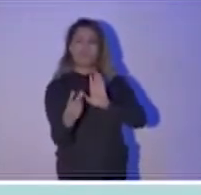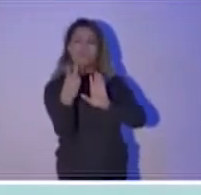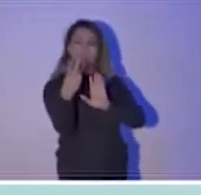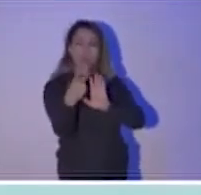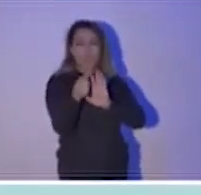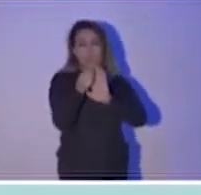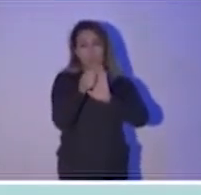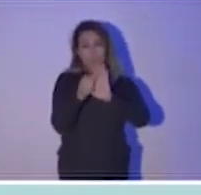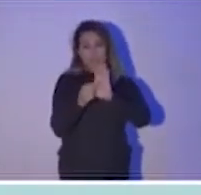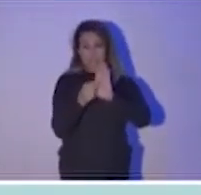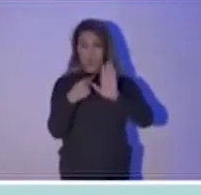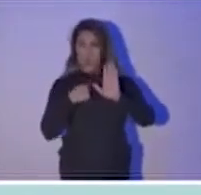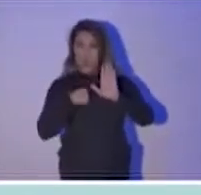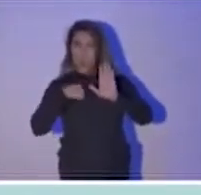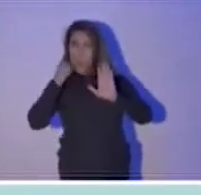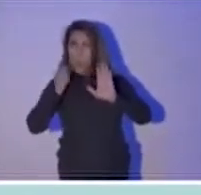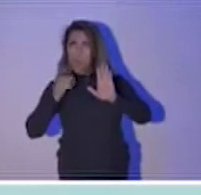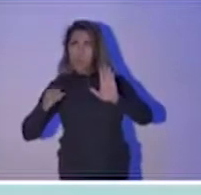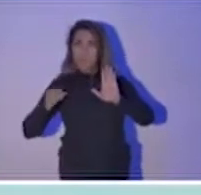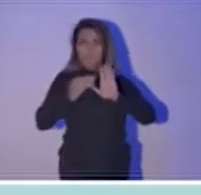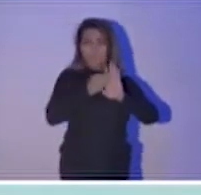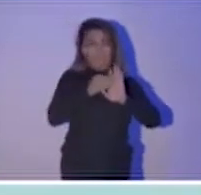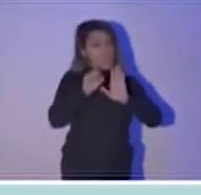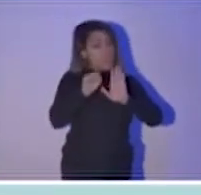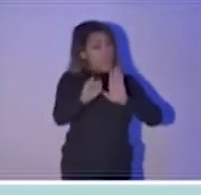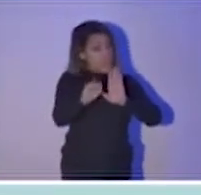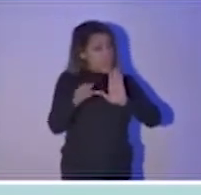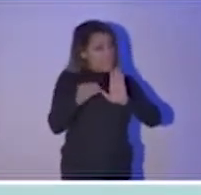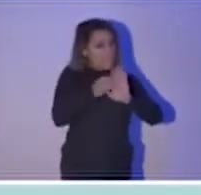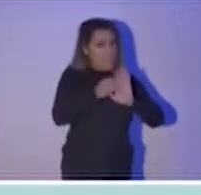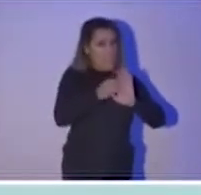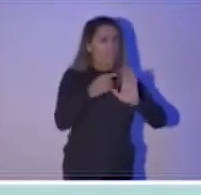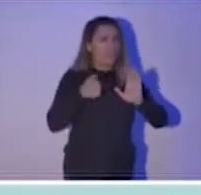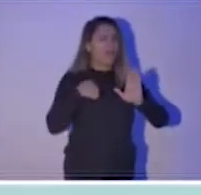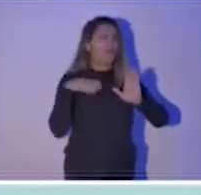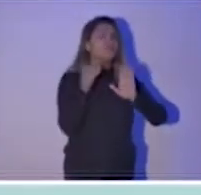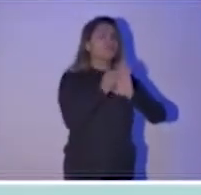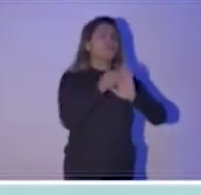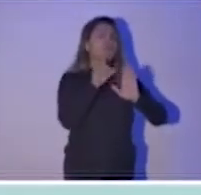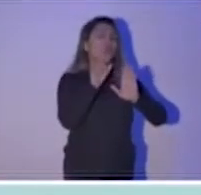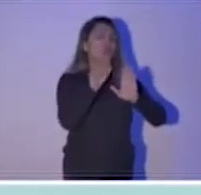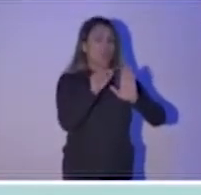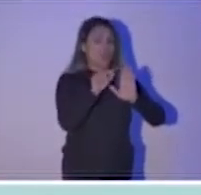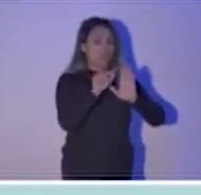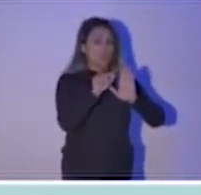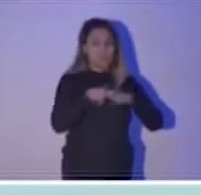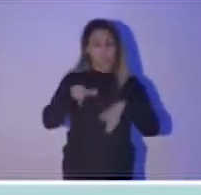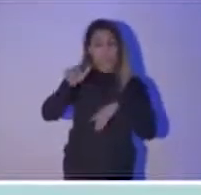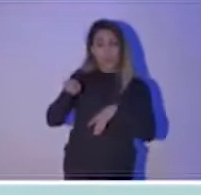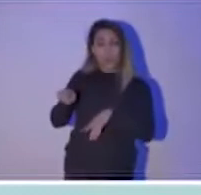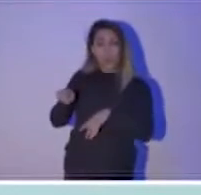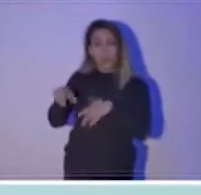primeiro seria: nenhum aluno pode ser aprovado sem saber o que precisa saber. E o